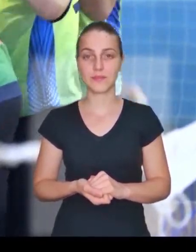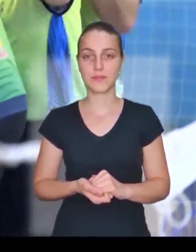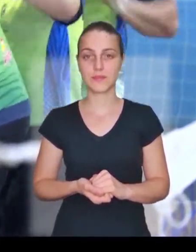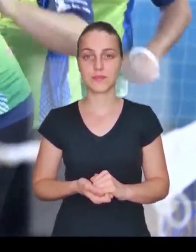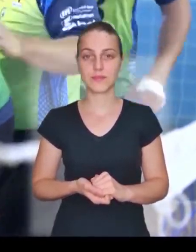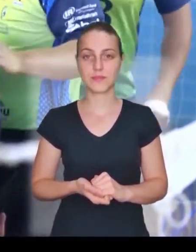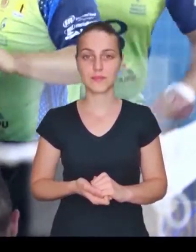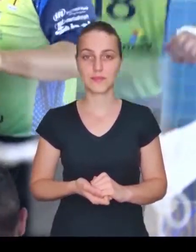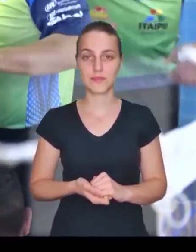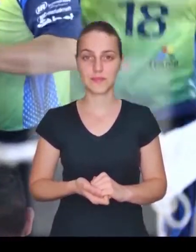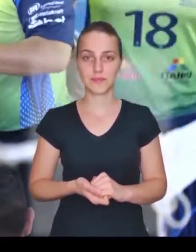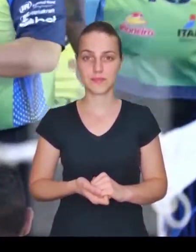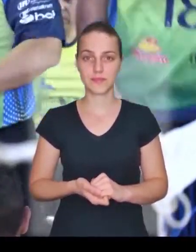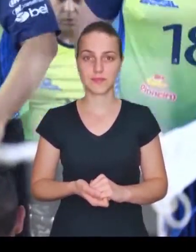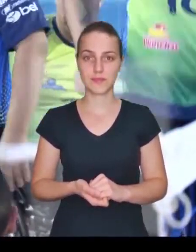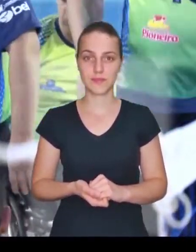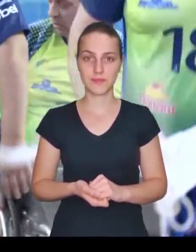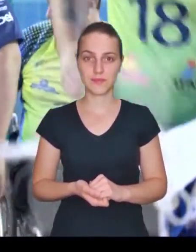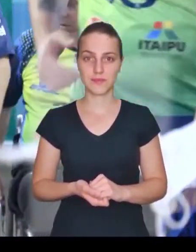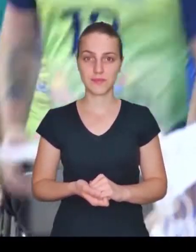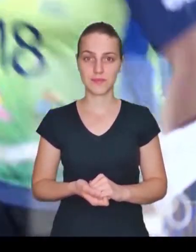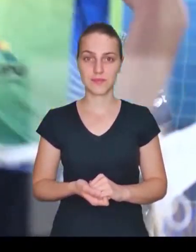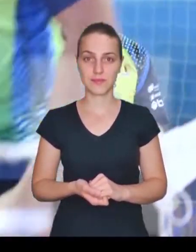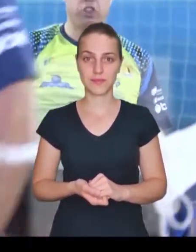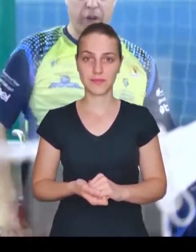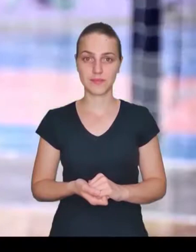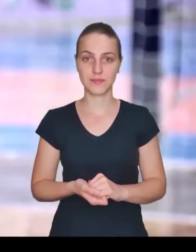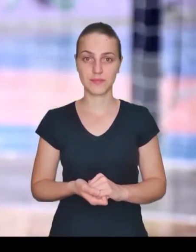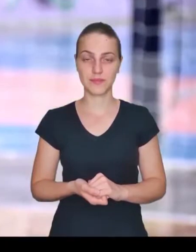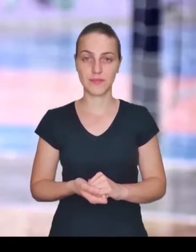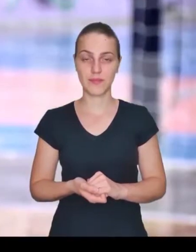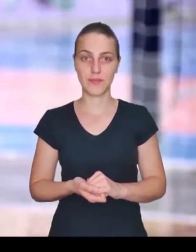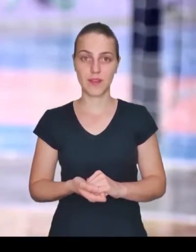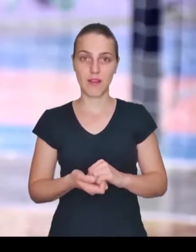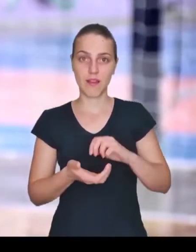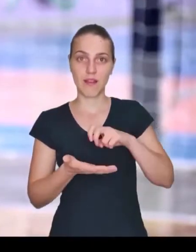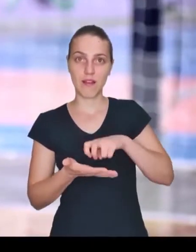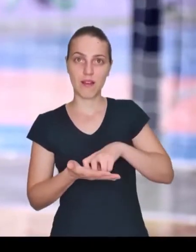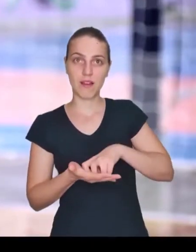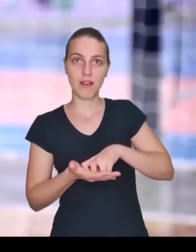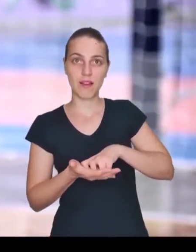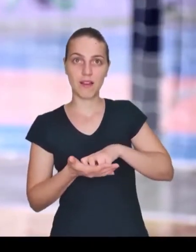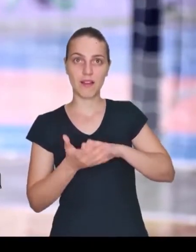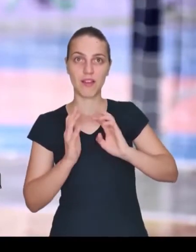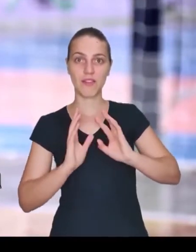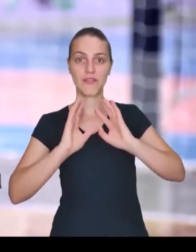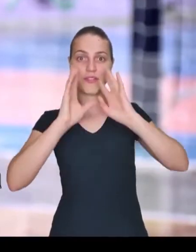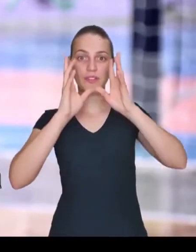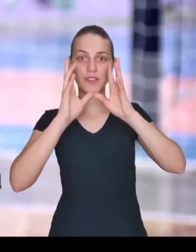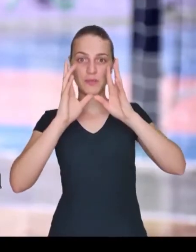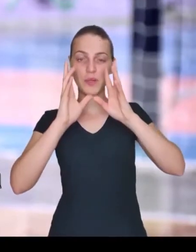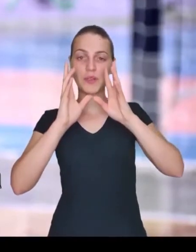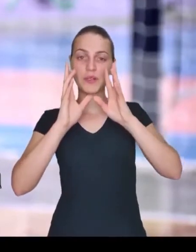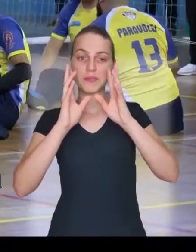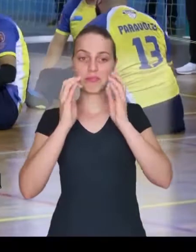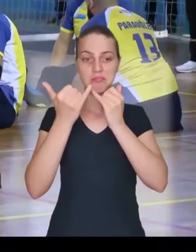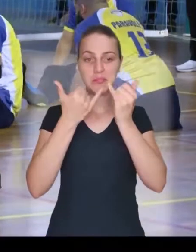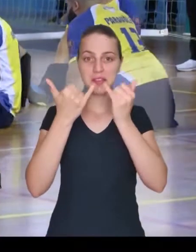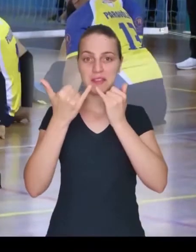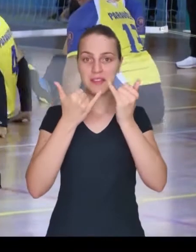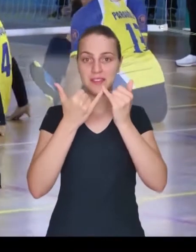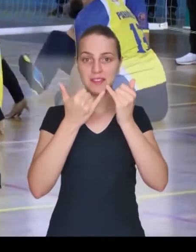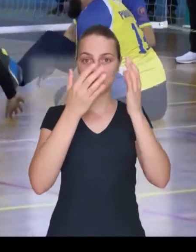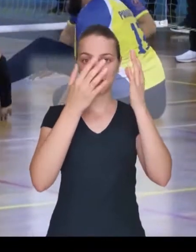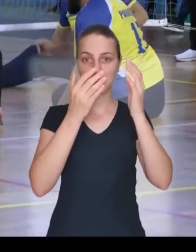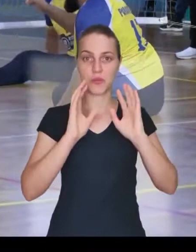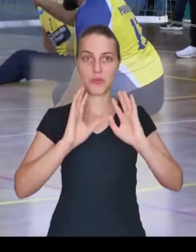Leandro da Silva Santos, atleta de vôlei sentado. O voleibol sentado, ele se assemelha muito ao voleibol olímpico. A diferença é que nós estamos